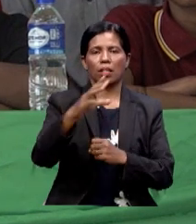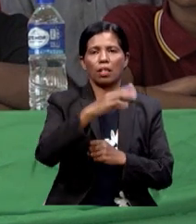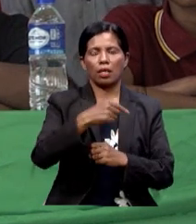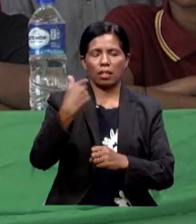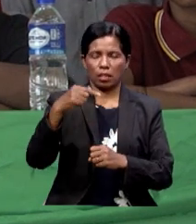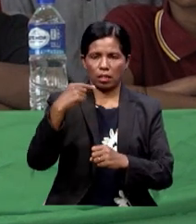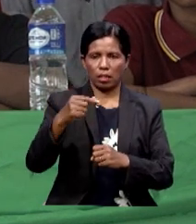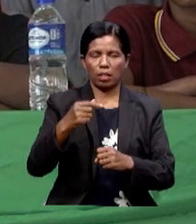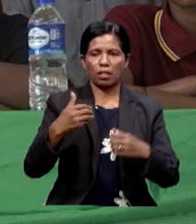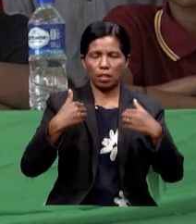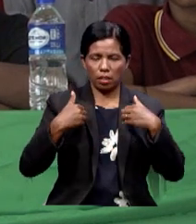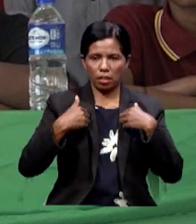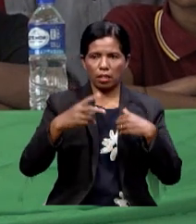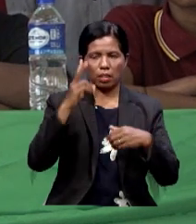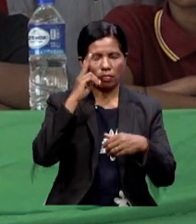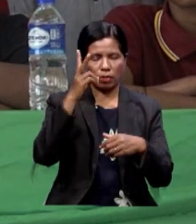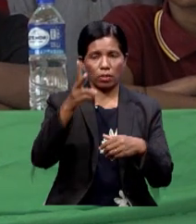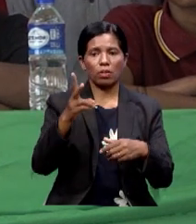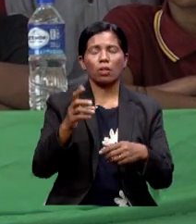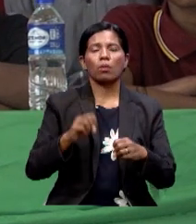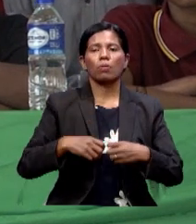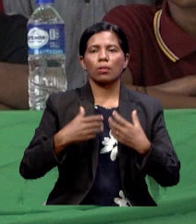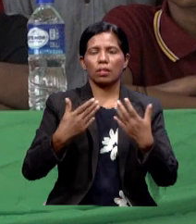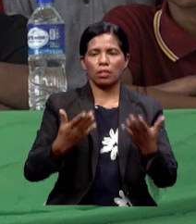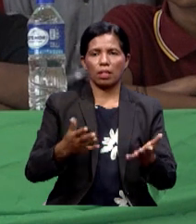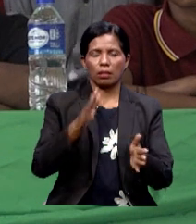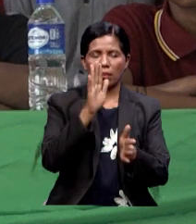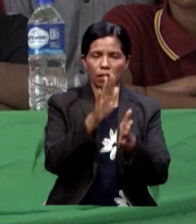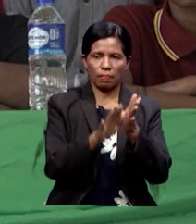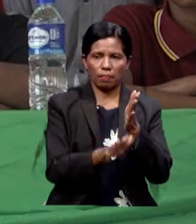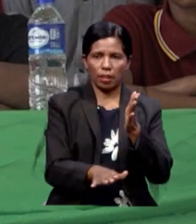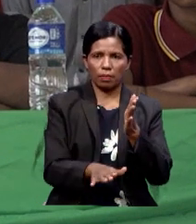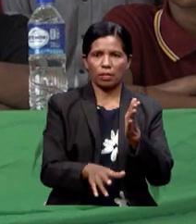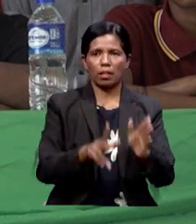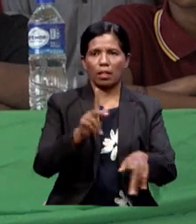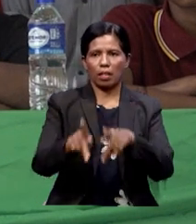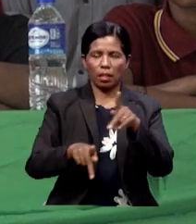nebe maka ninia moto oinsa para hatu amenos itania